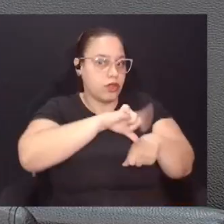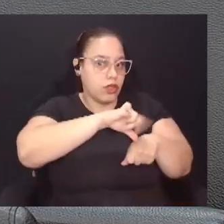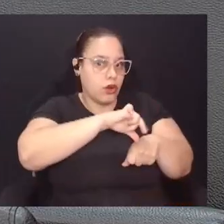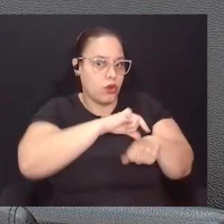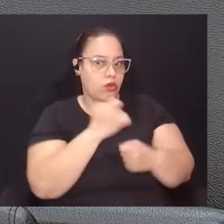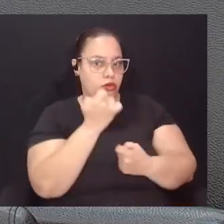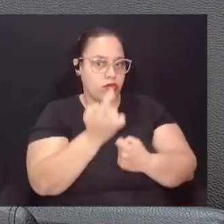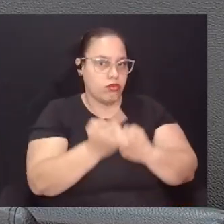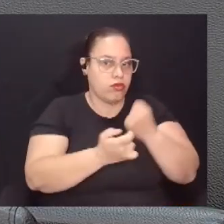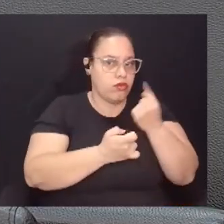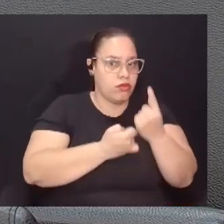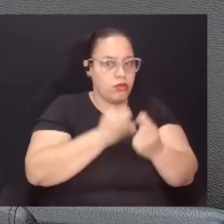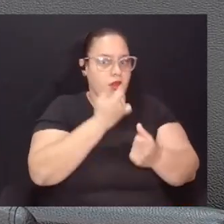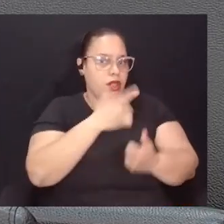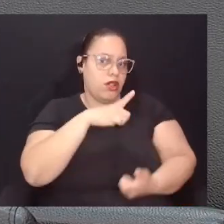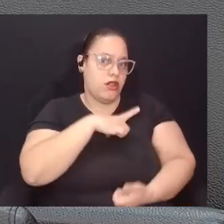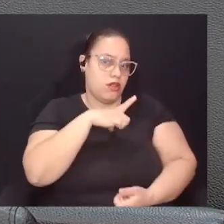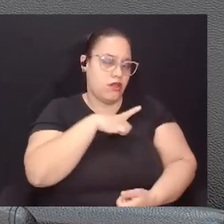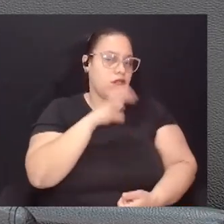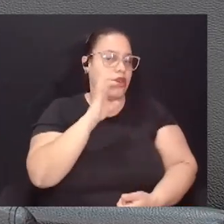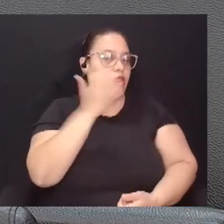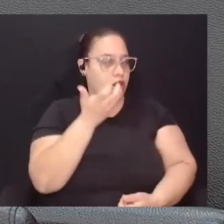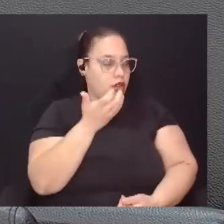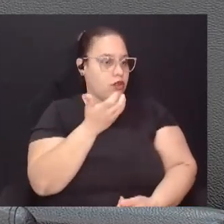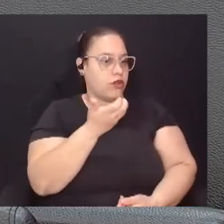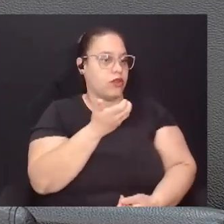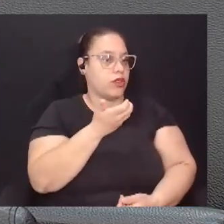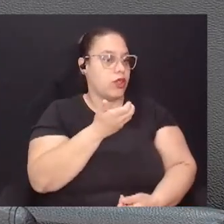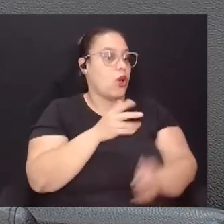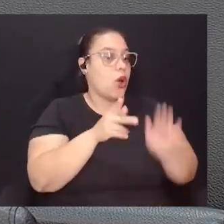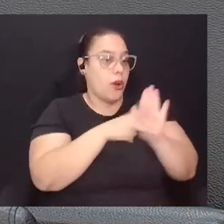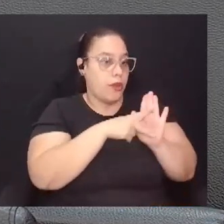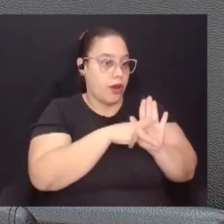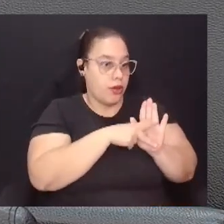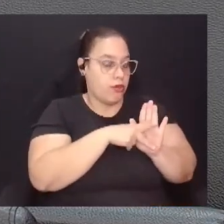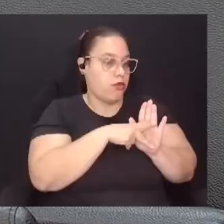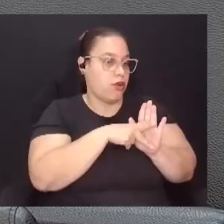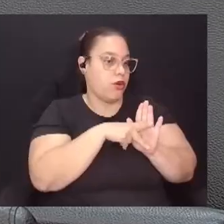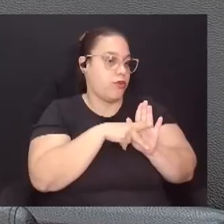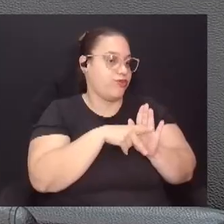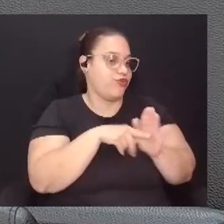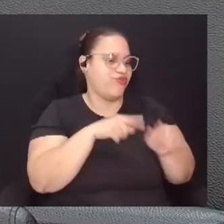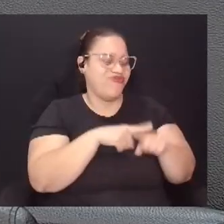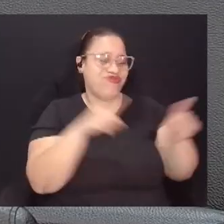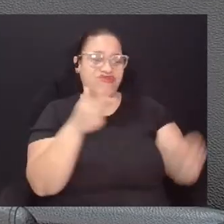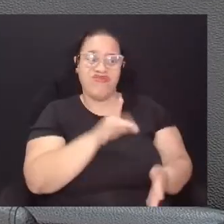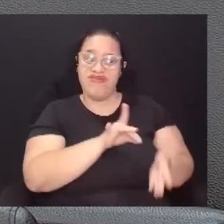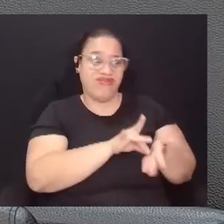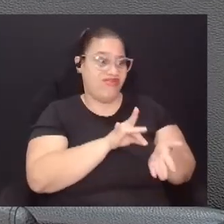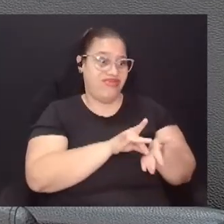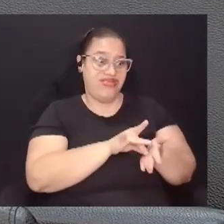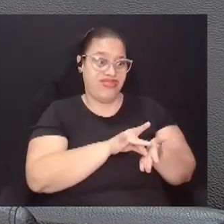atraso pontual, né, que às vezes tem e às vezes acontece pelo próprio repasse da prefeitura, mas a gente verificou